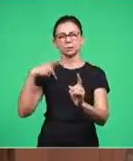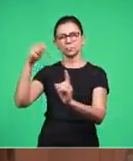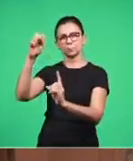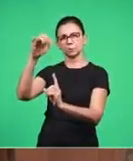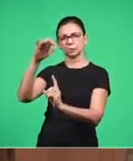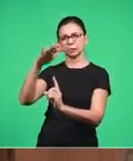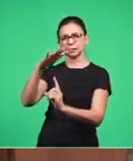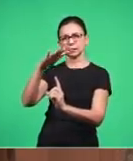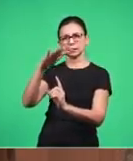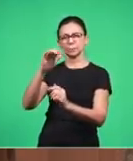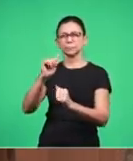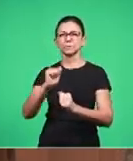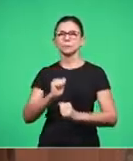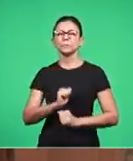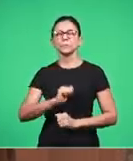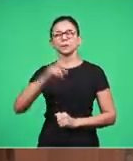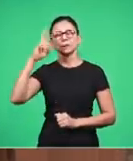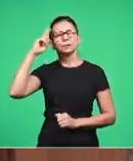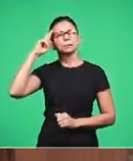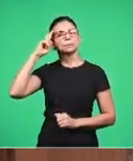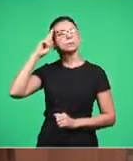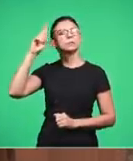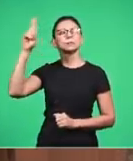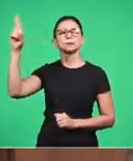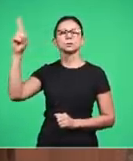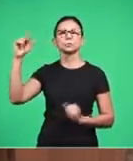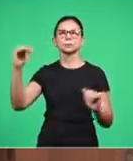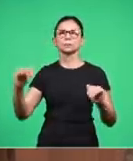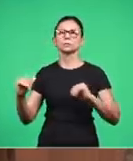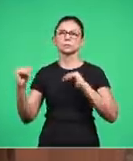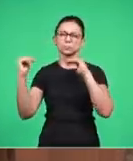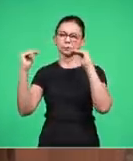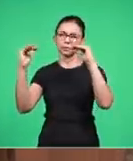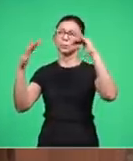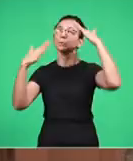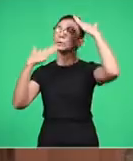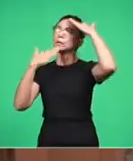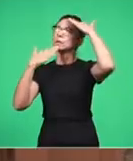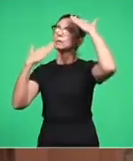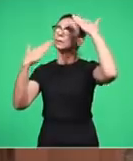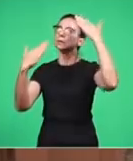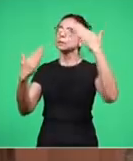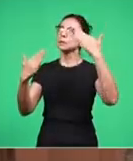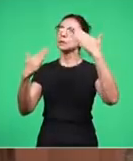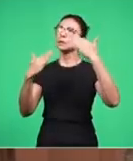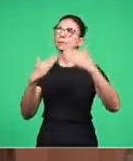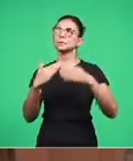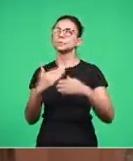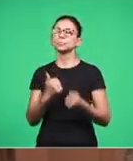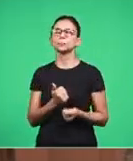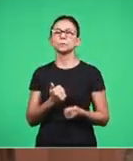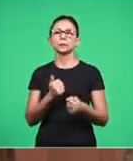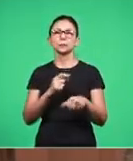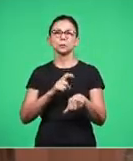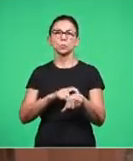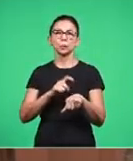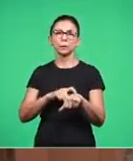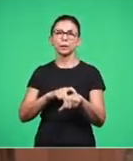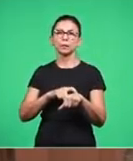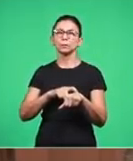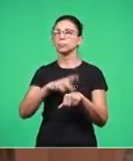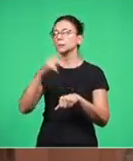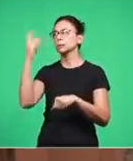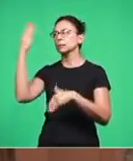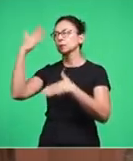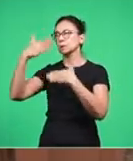Senhor. Senhor, te glorificamos, Senhor, por esse instante diante de Ti, pela Tua graça,